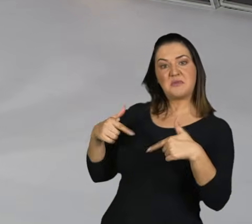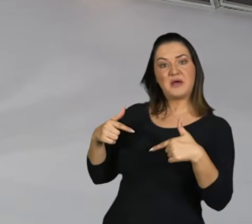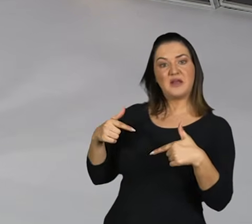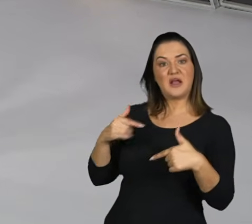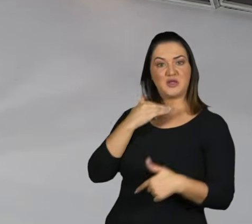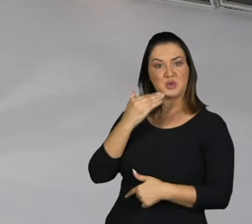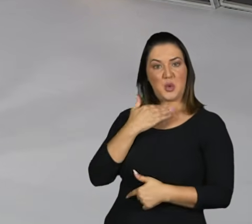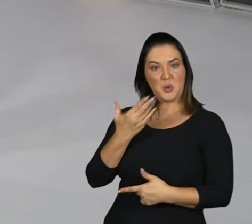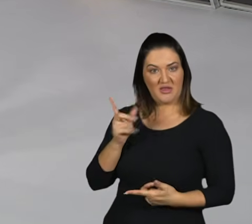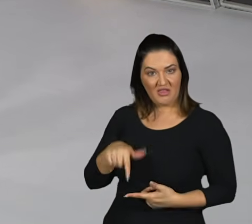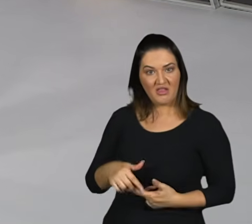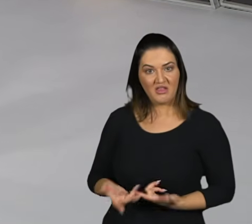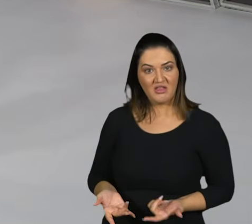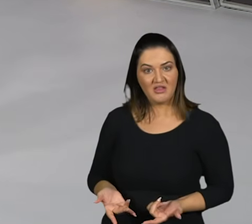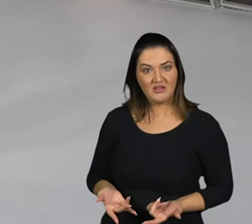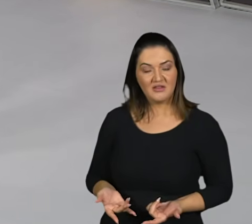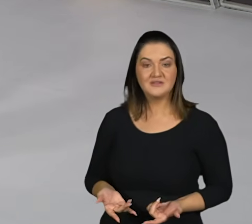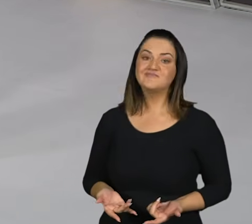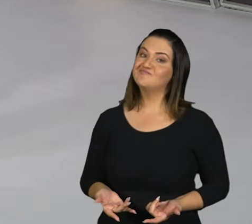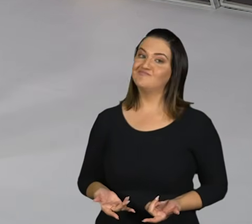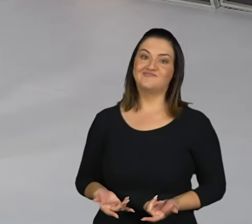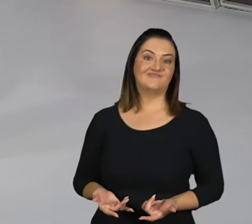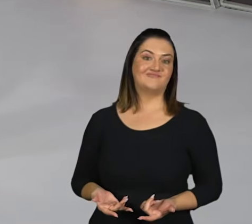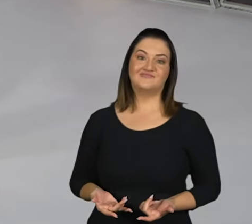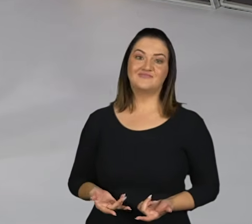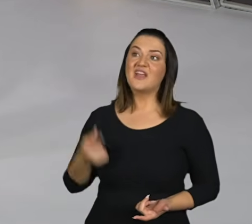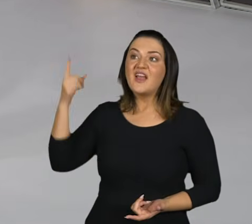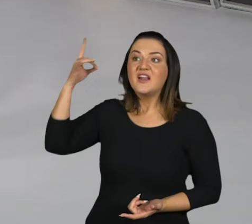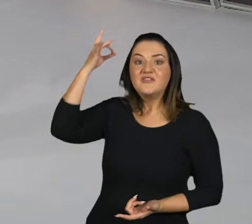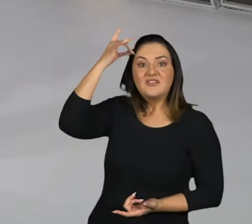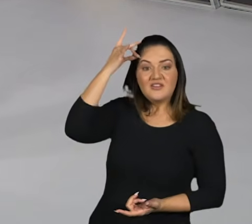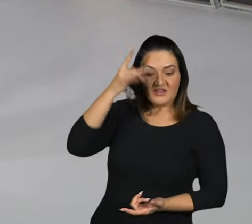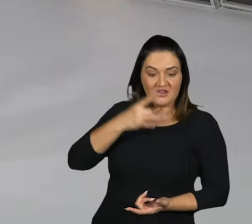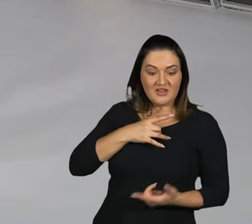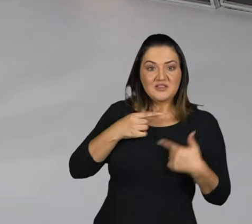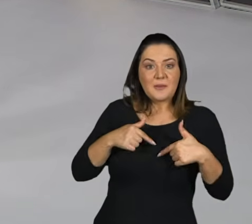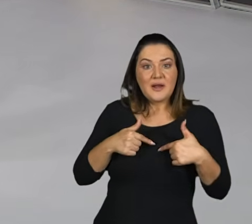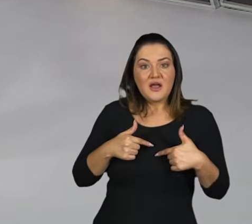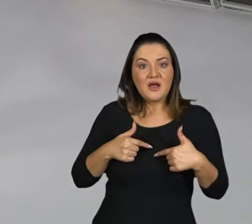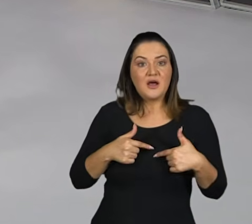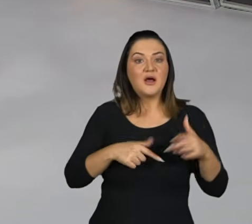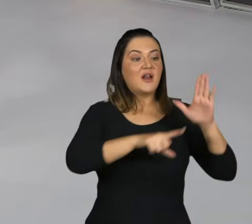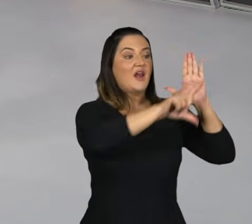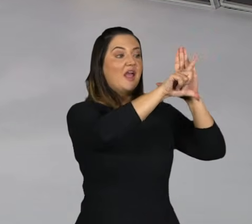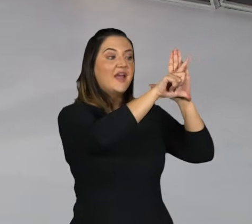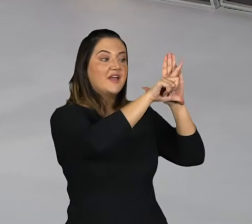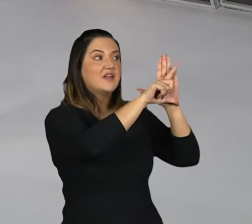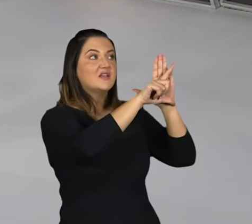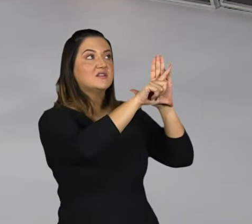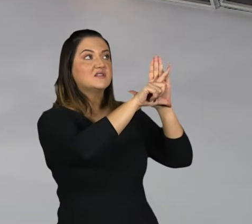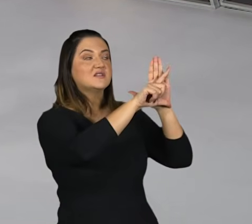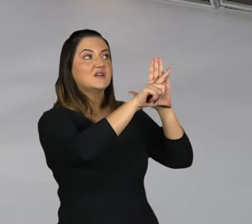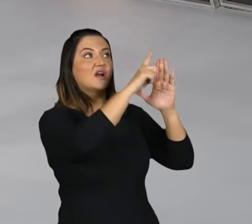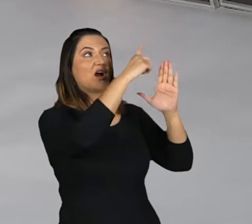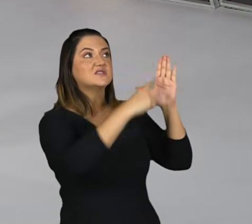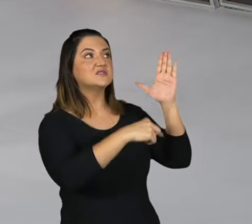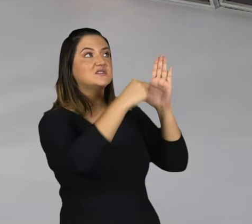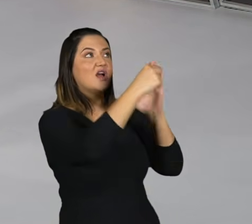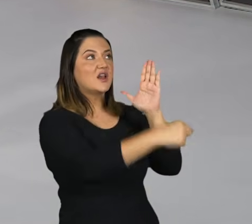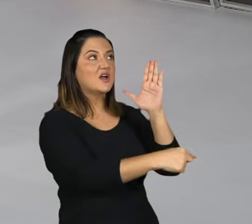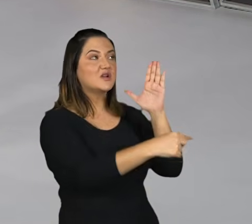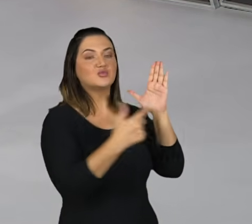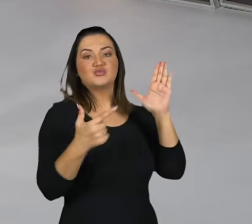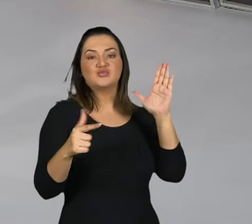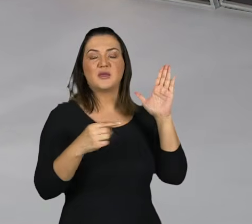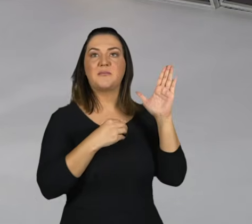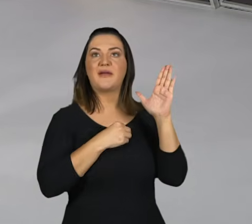pecado. Se não tem mais pecado, o Espírito Santo me convence do quê? De nada. Porque se não tem pecado, eu não sou pecador. Se eu não sou pecador, para que o Espírito